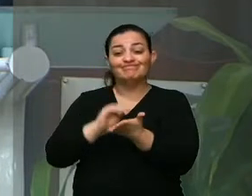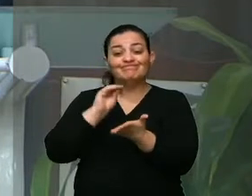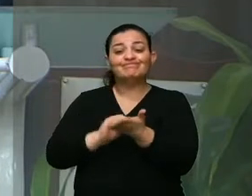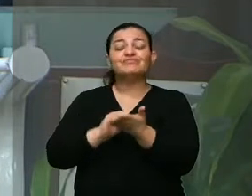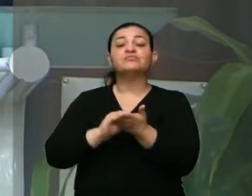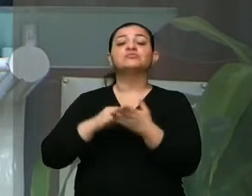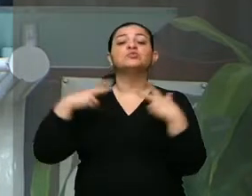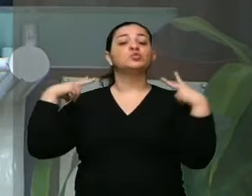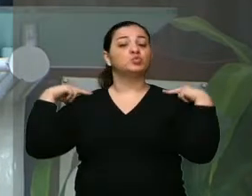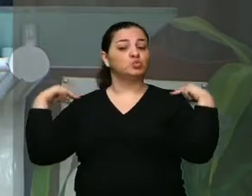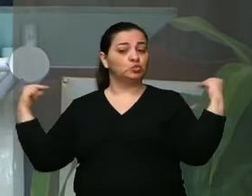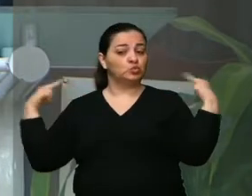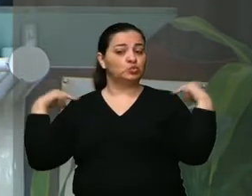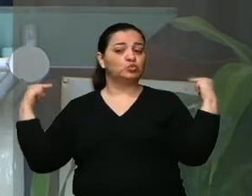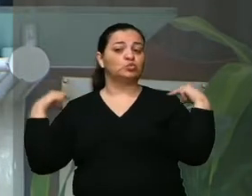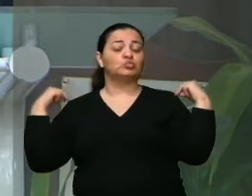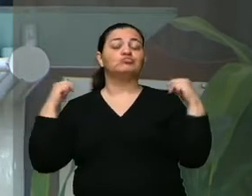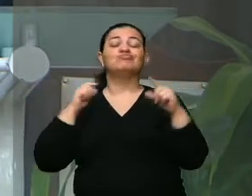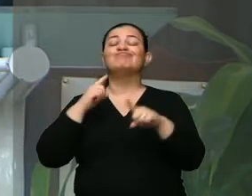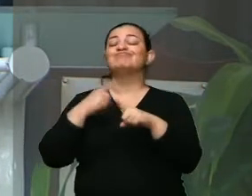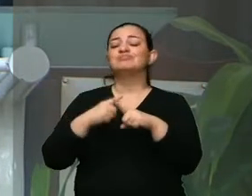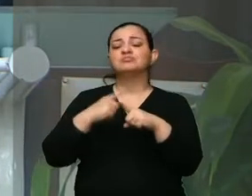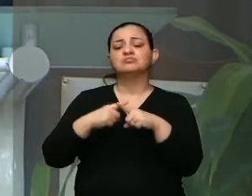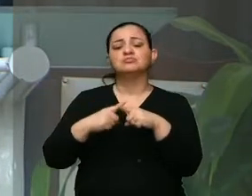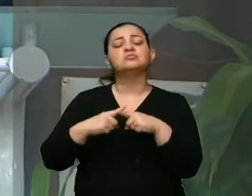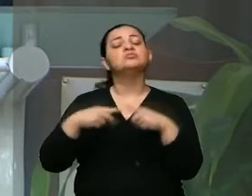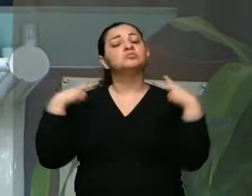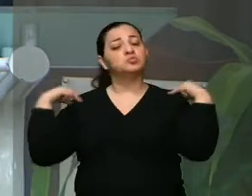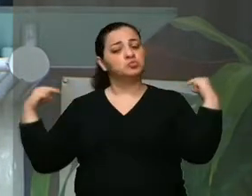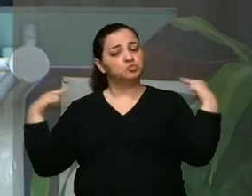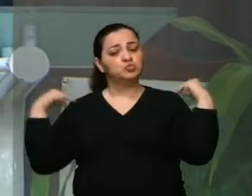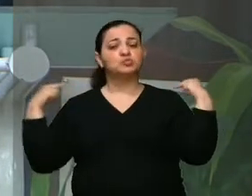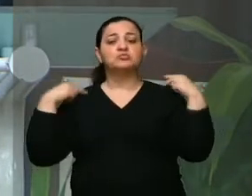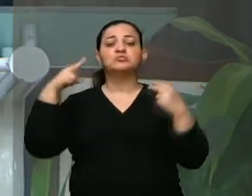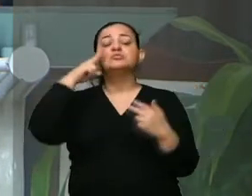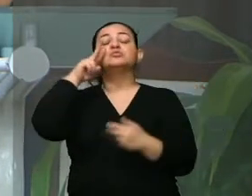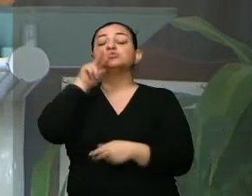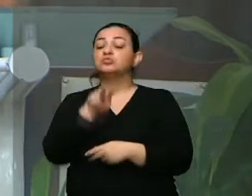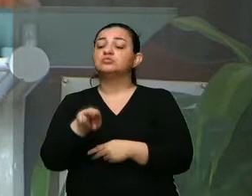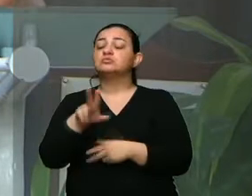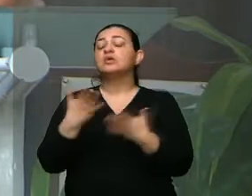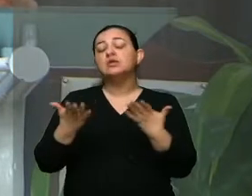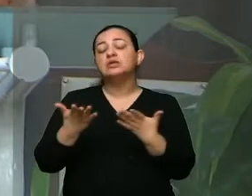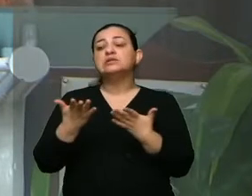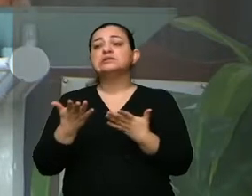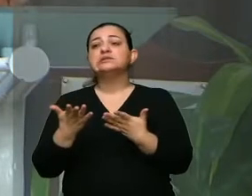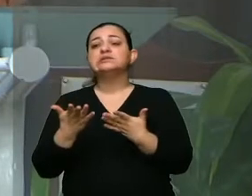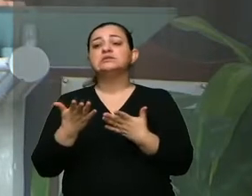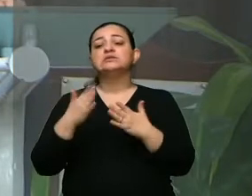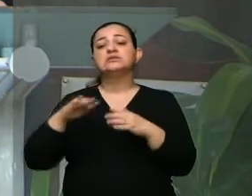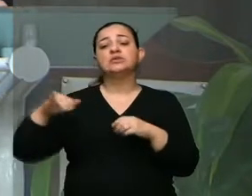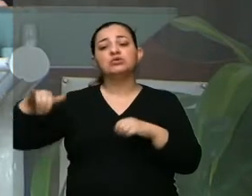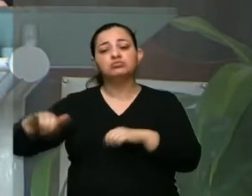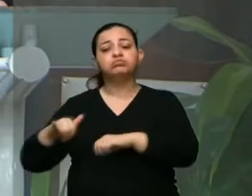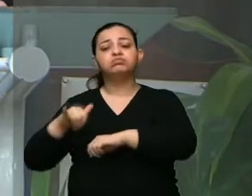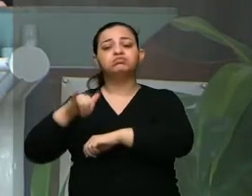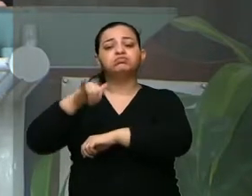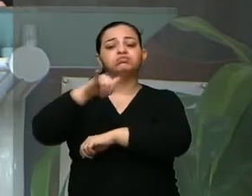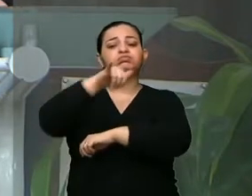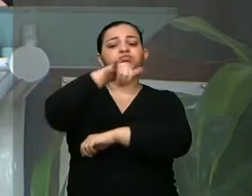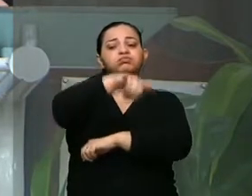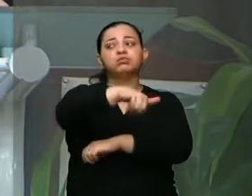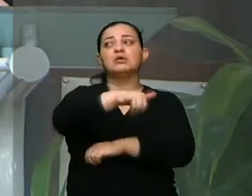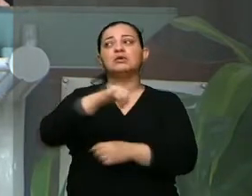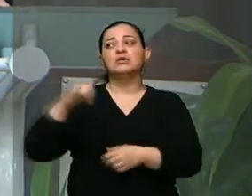piloto porque porque o piloto ele olhou o seguinte eu vou decolar desta cidade vou